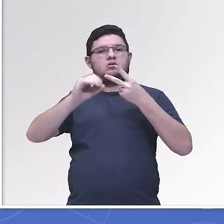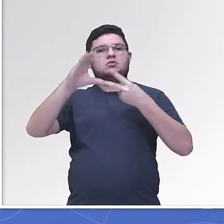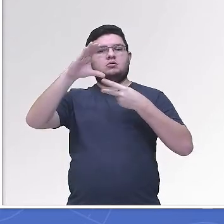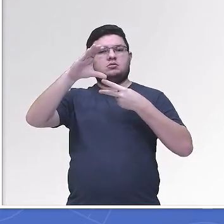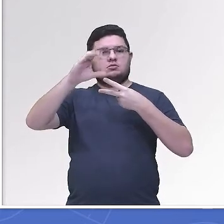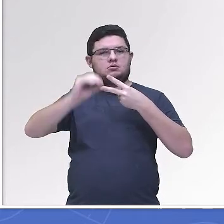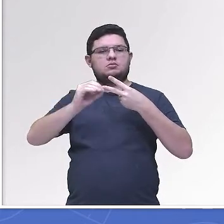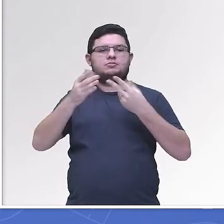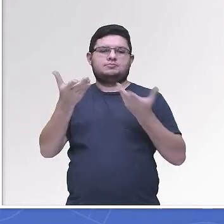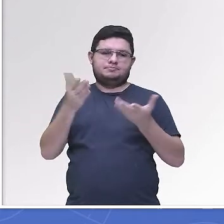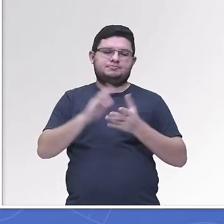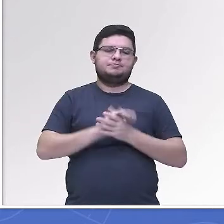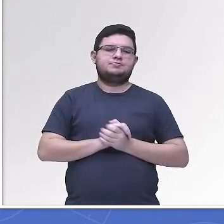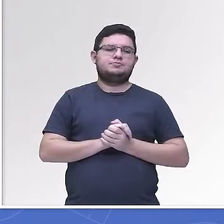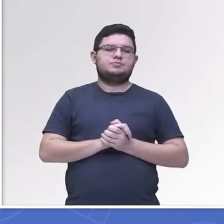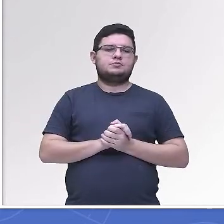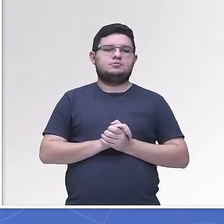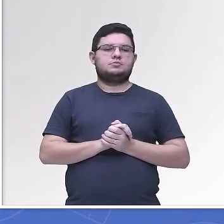simples.